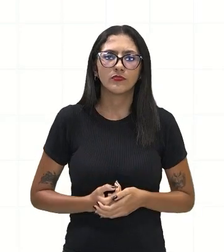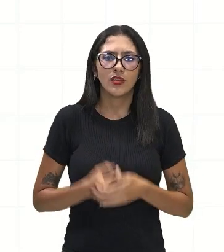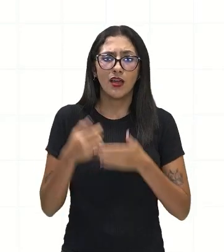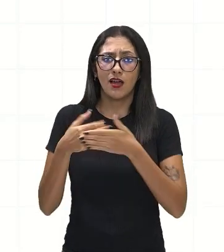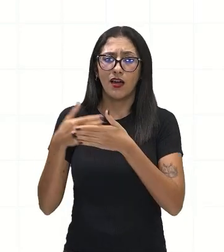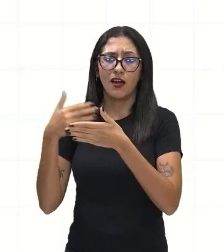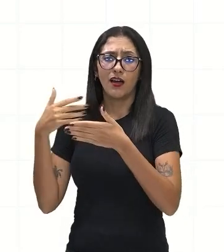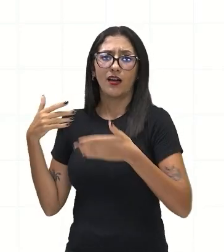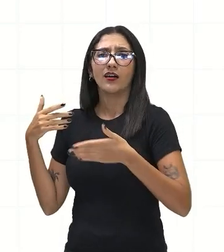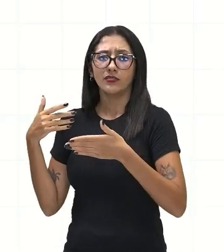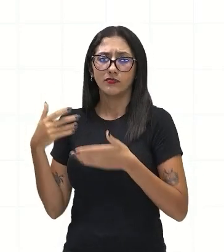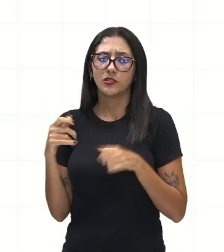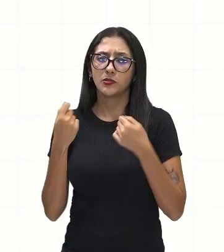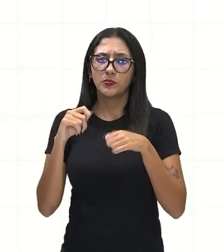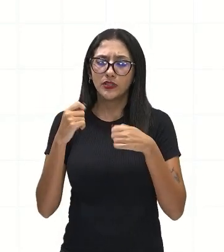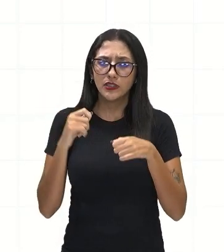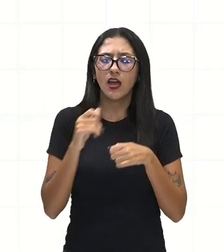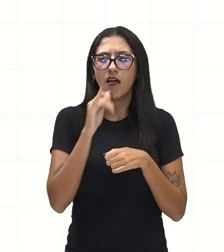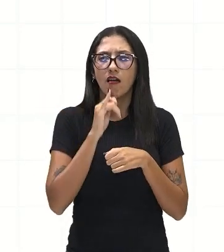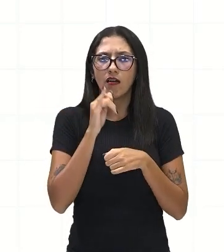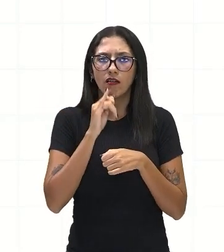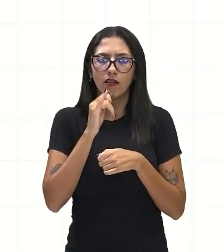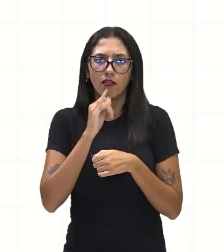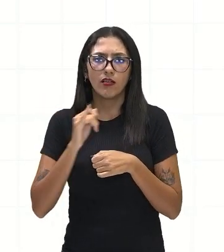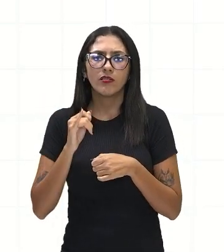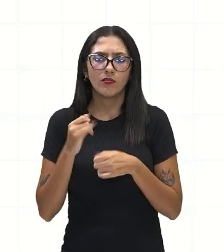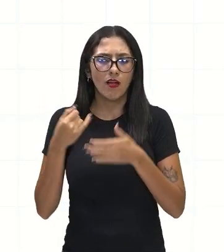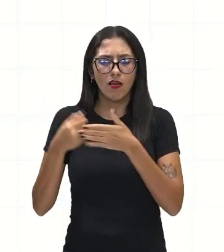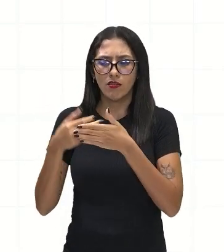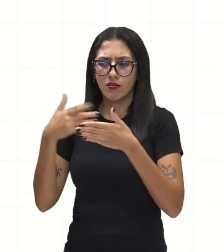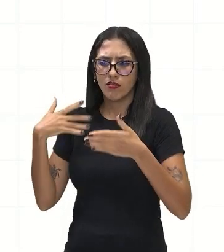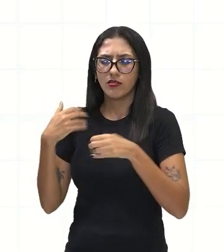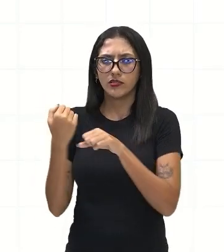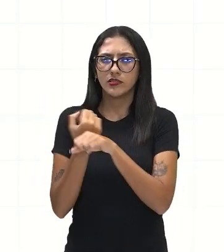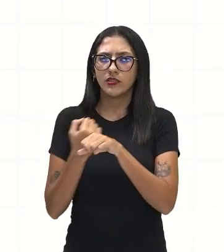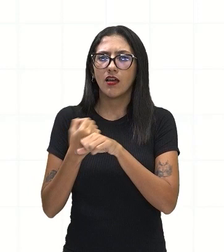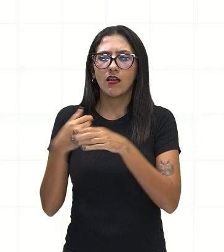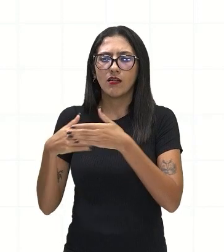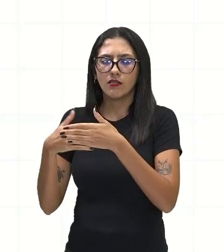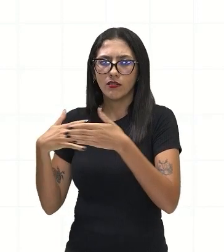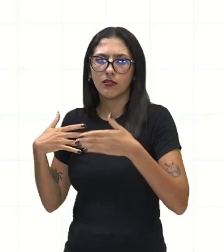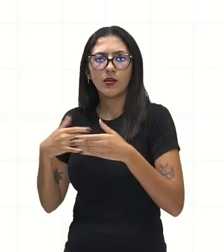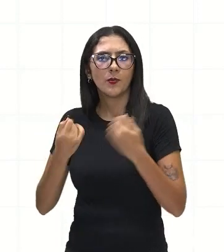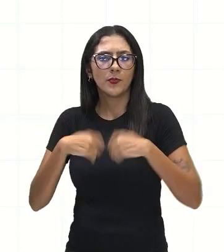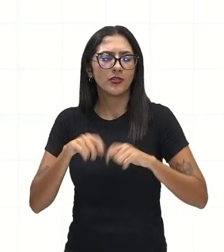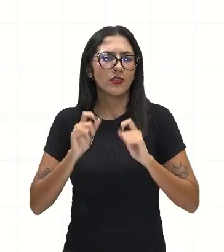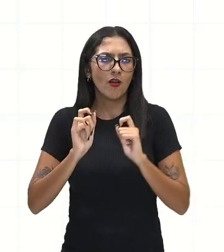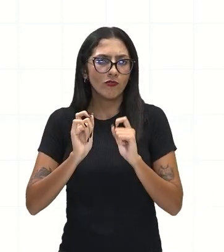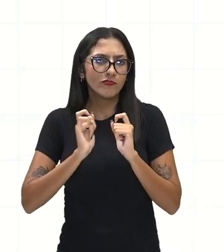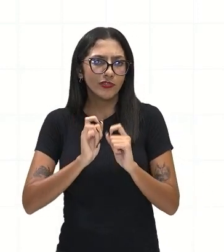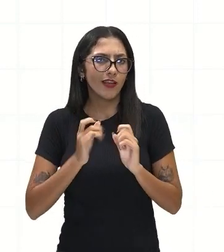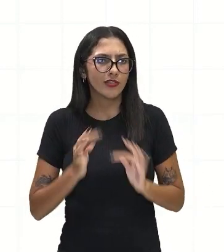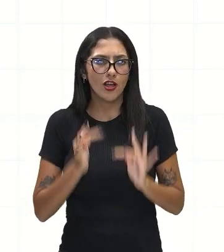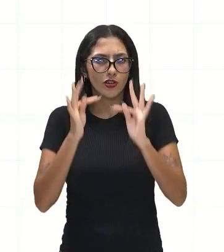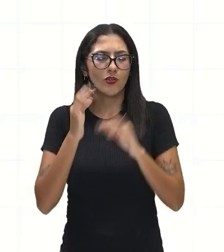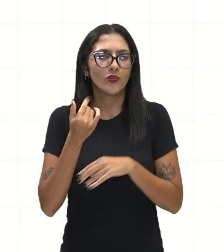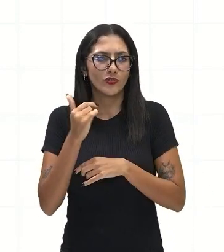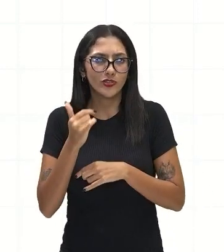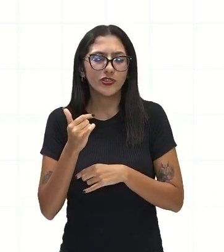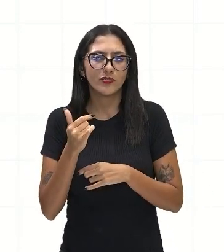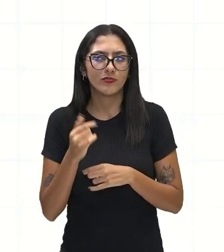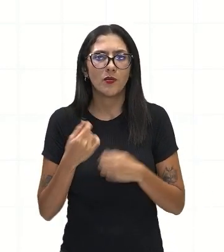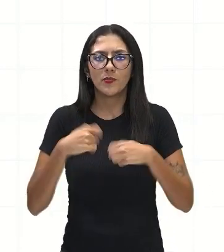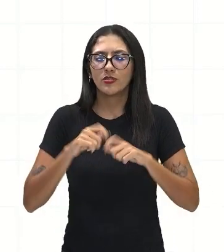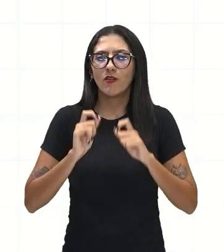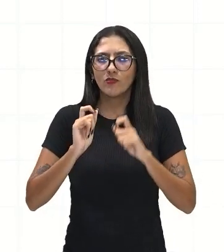certa movimentação, ou seja, para que ele trocasse de canal, ele teria que se